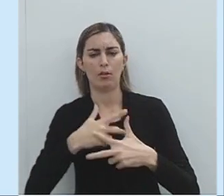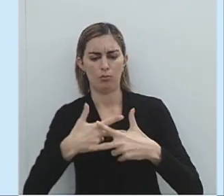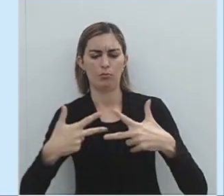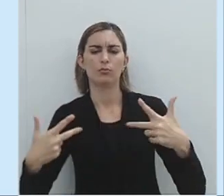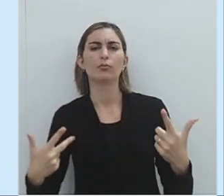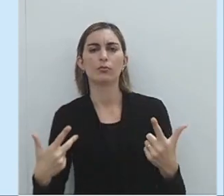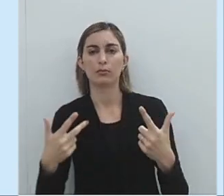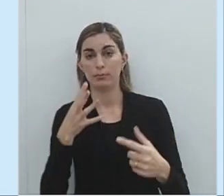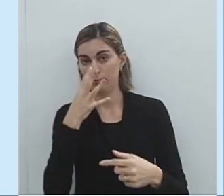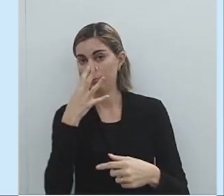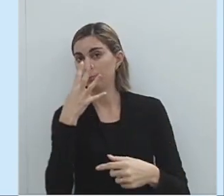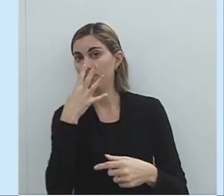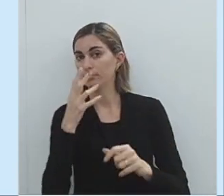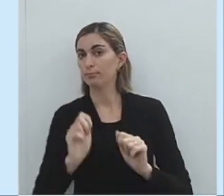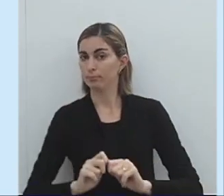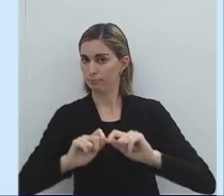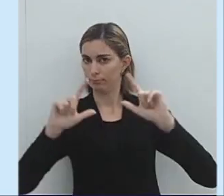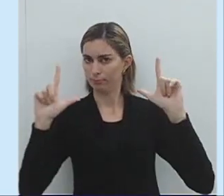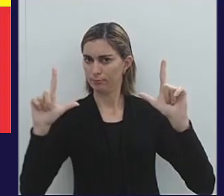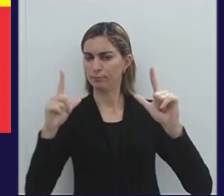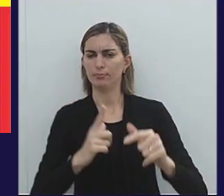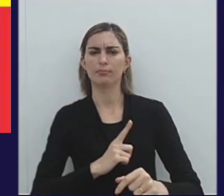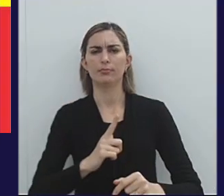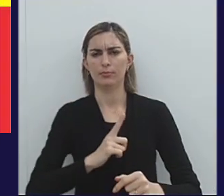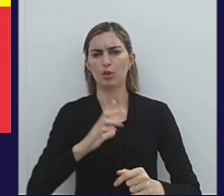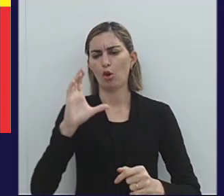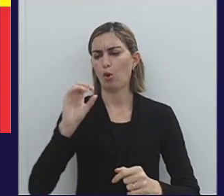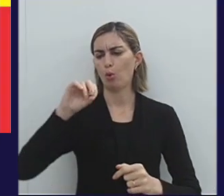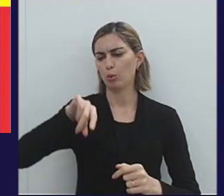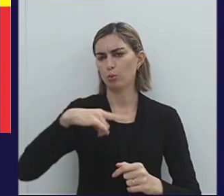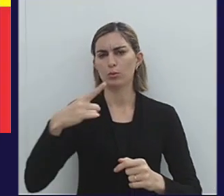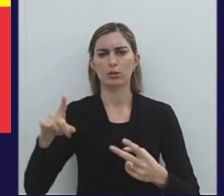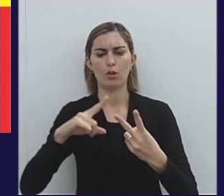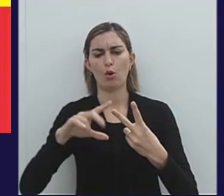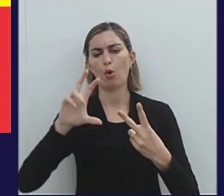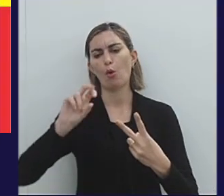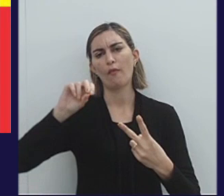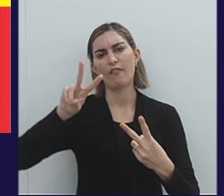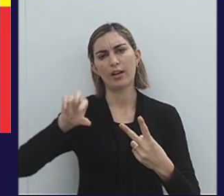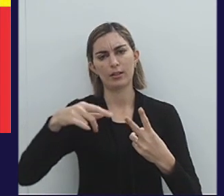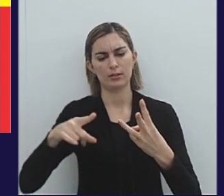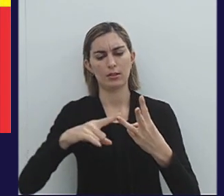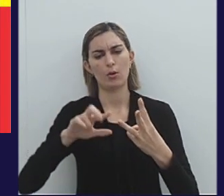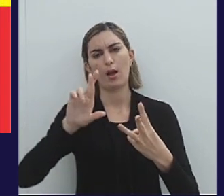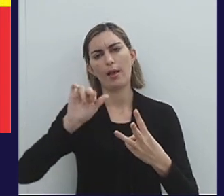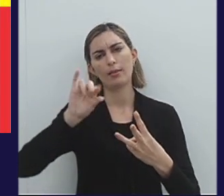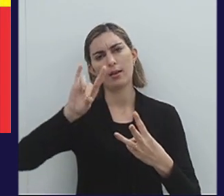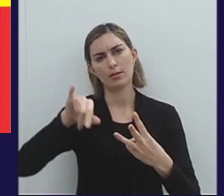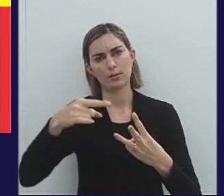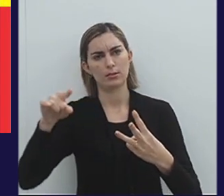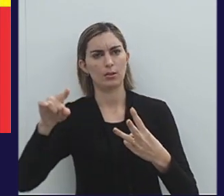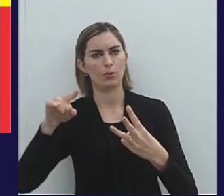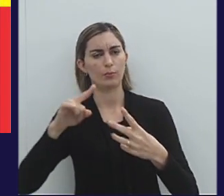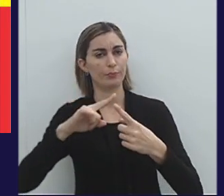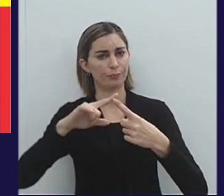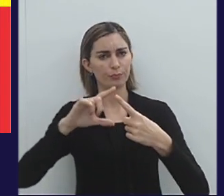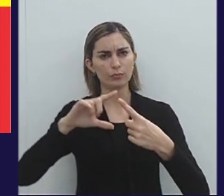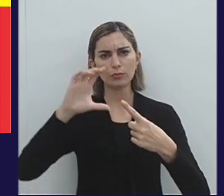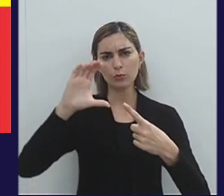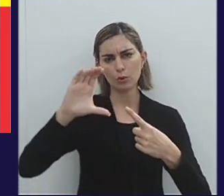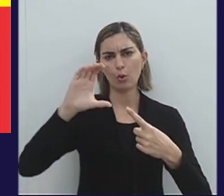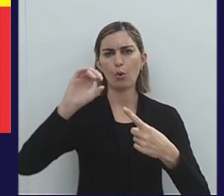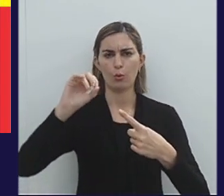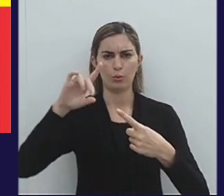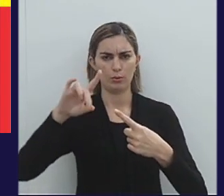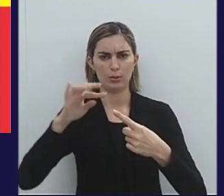alguns mecanismos. Observa aí na telinha. Eu tenho condução, convecção e radiação. A condução, na